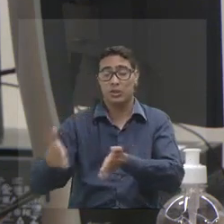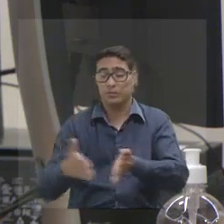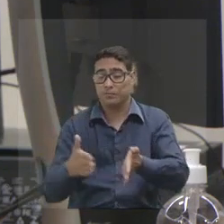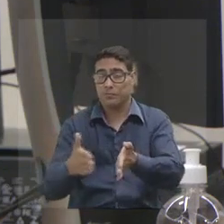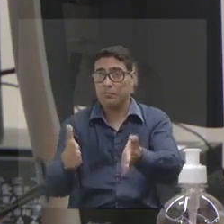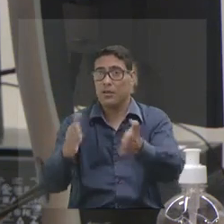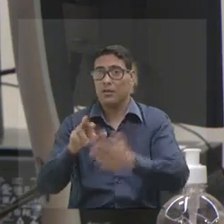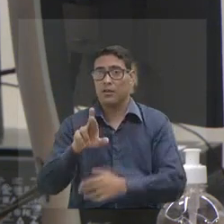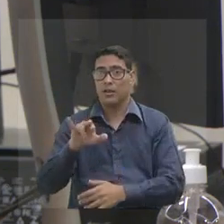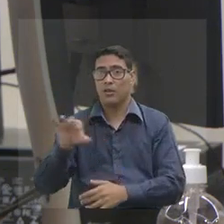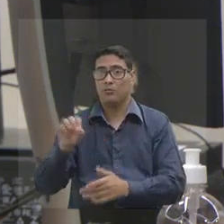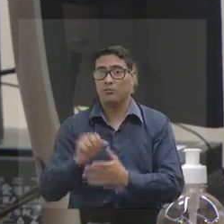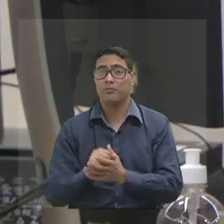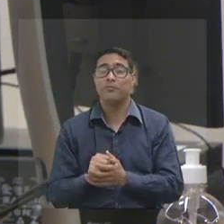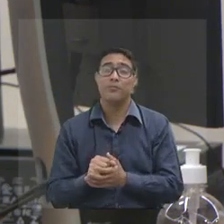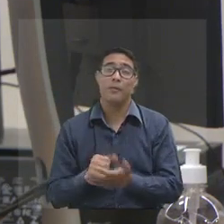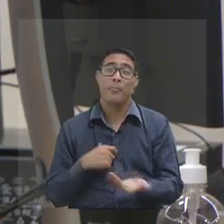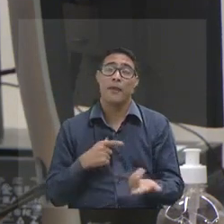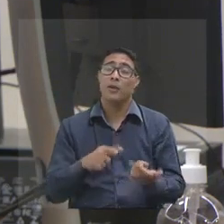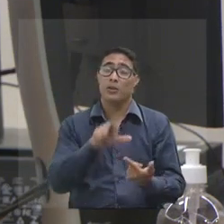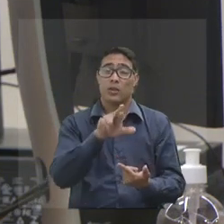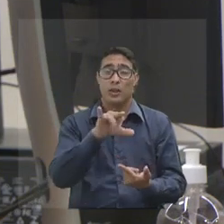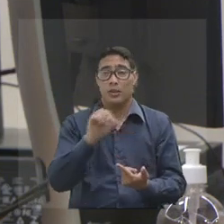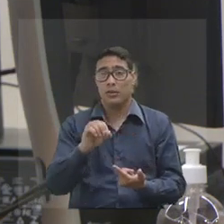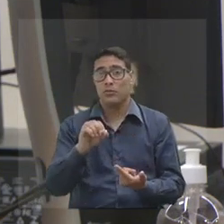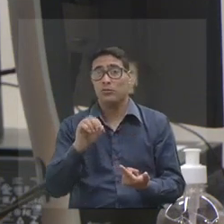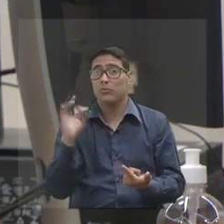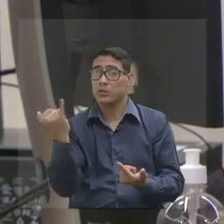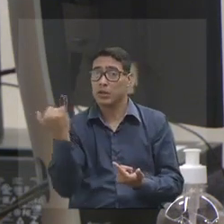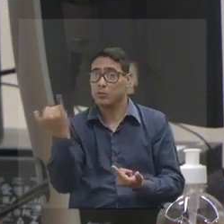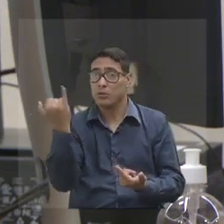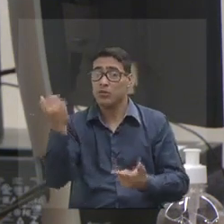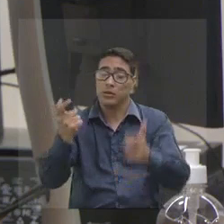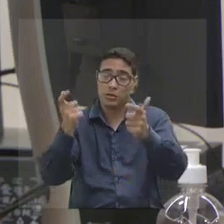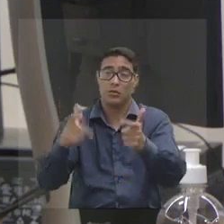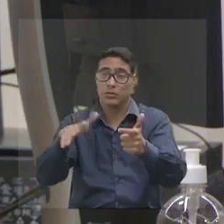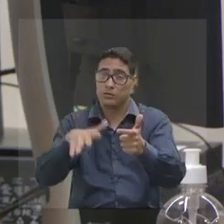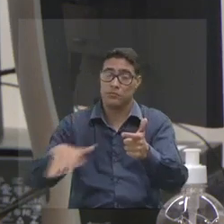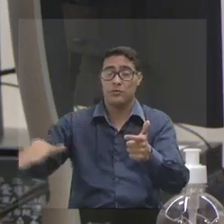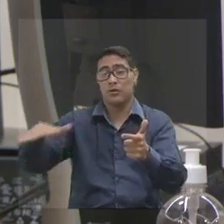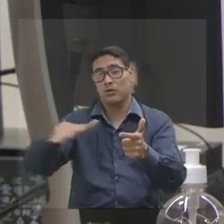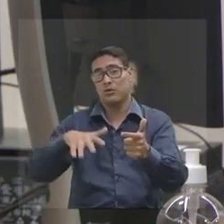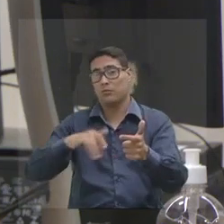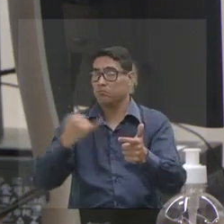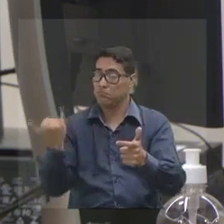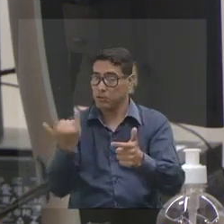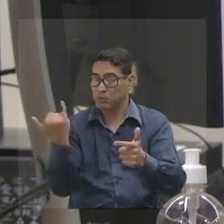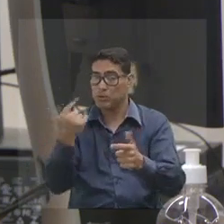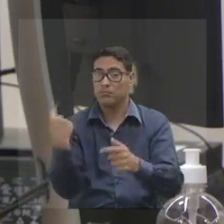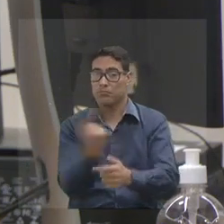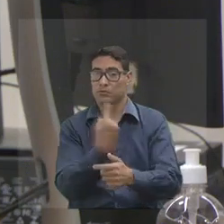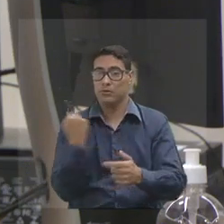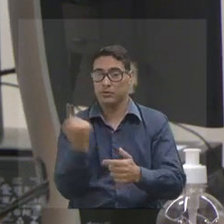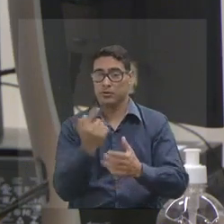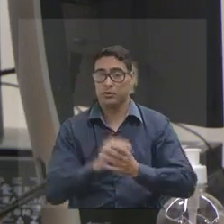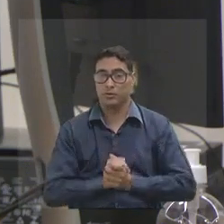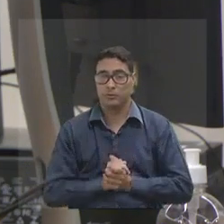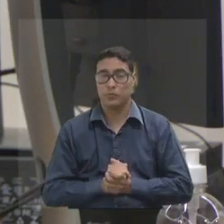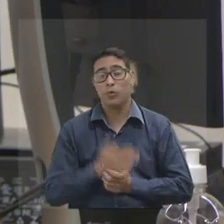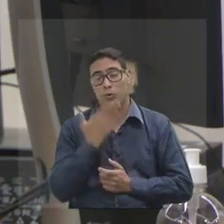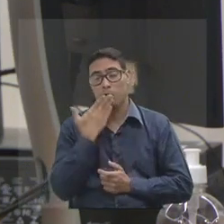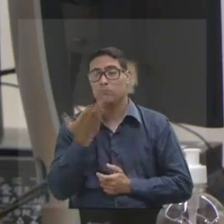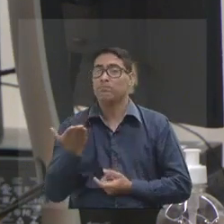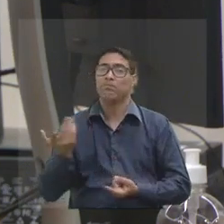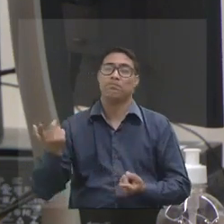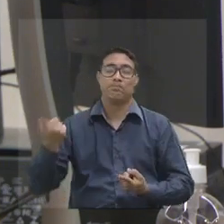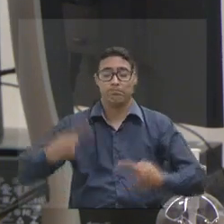feito né pelo rio gurutuba tão importante para aquela região tão importante para todos nós quais políticos